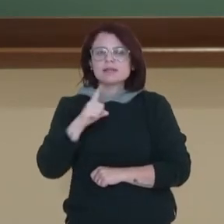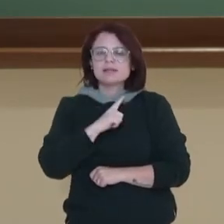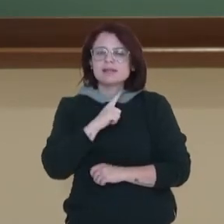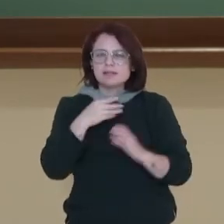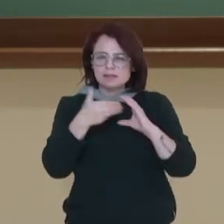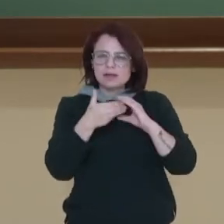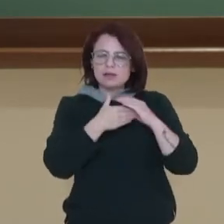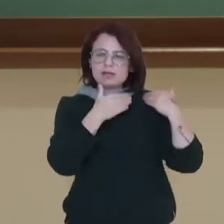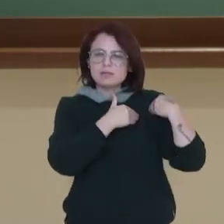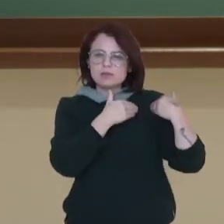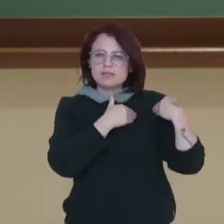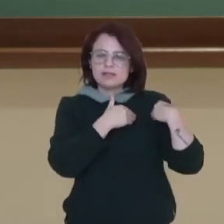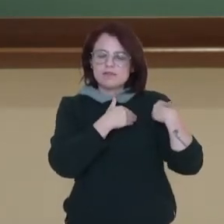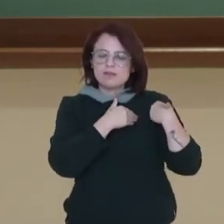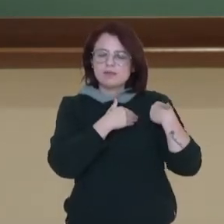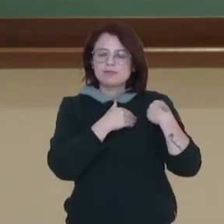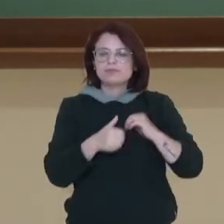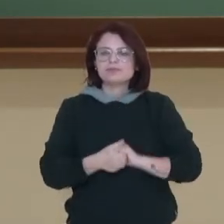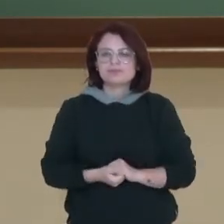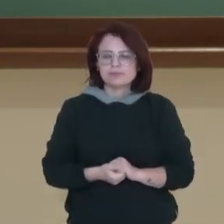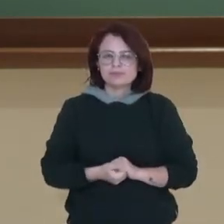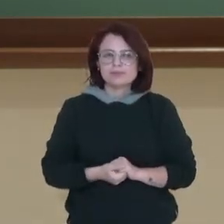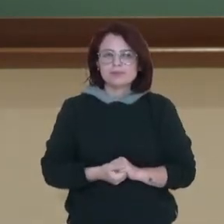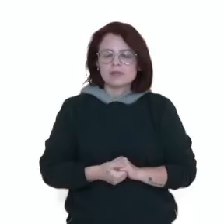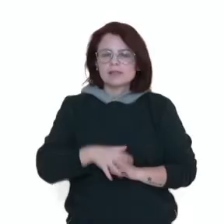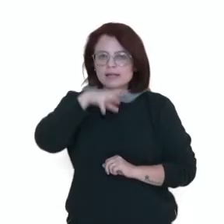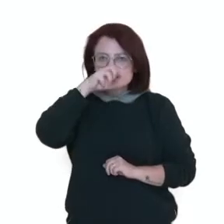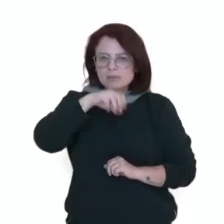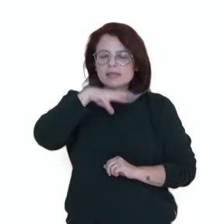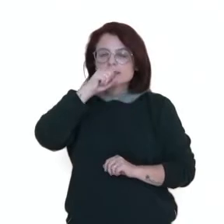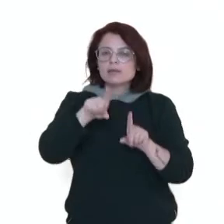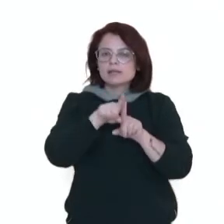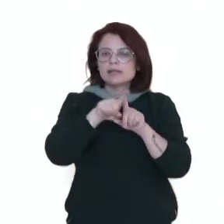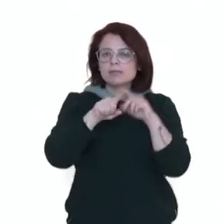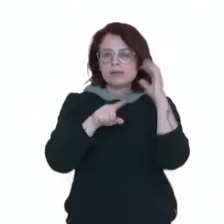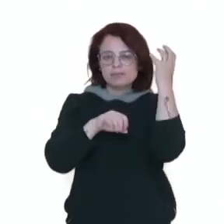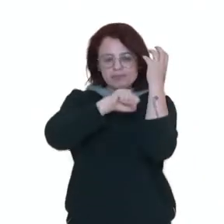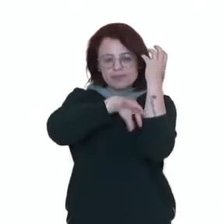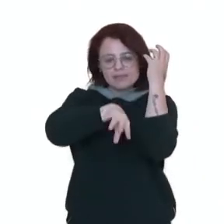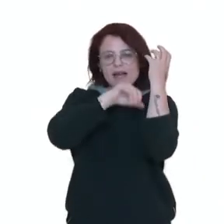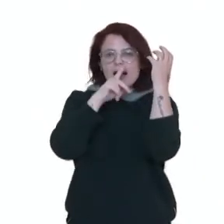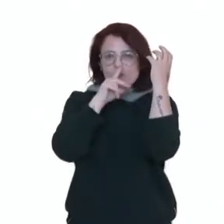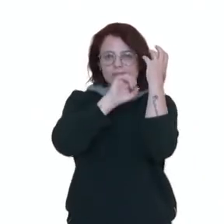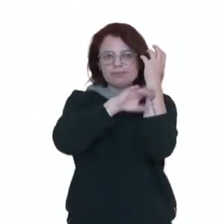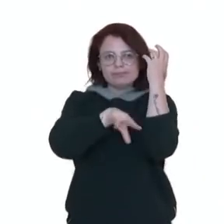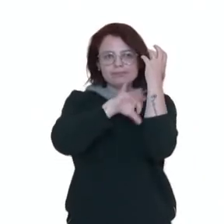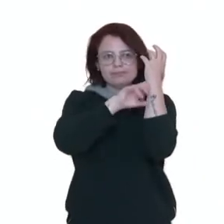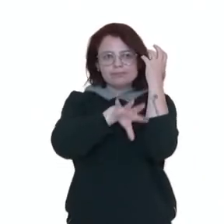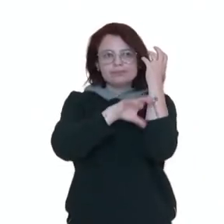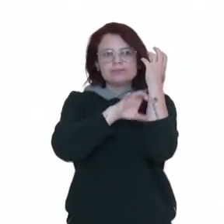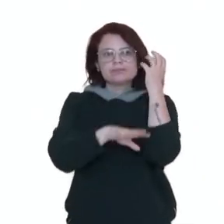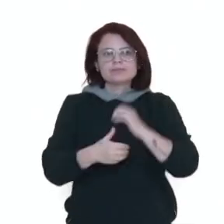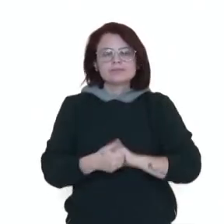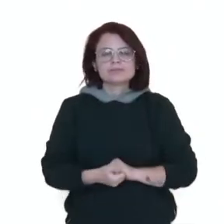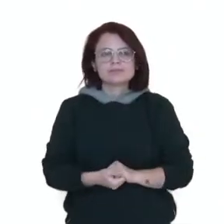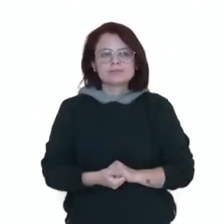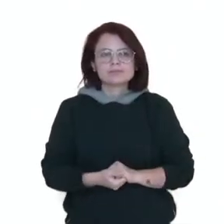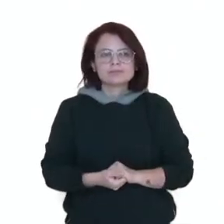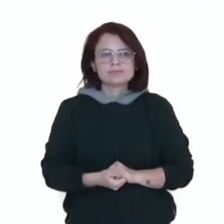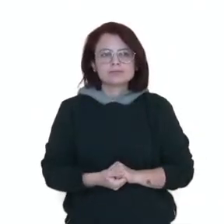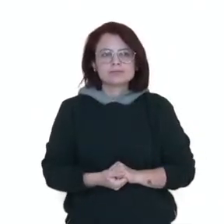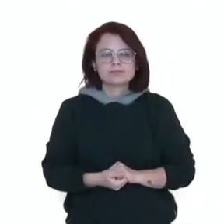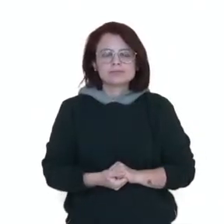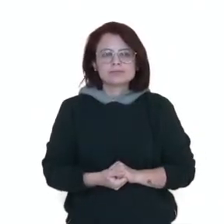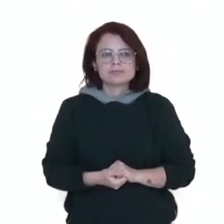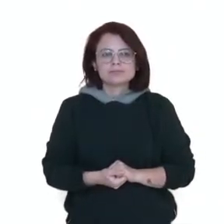pela transpiração e também pela respiração. Ok? Então eles é que vão controlar. A coesão, né, a coluna de água no xilema é mantida